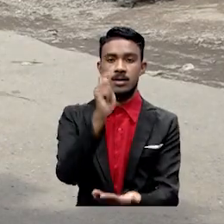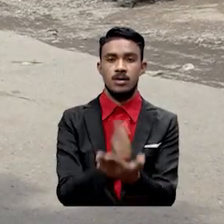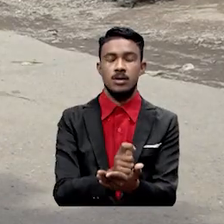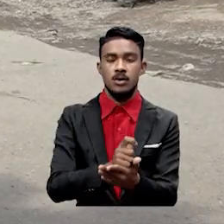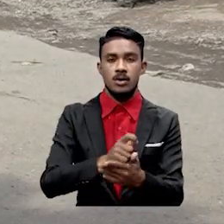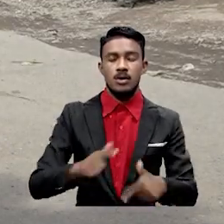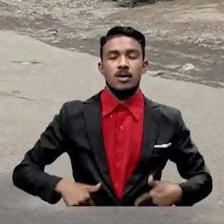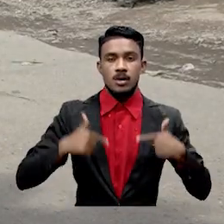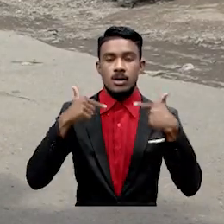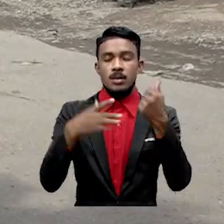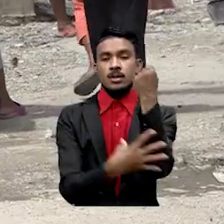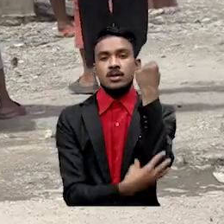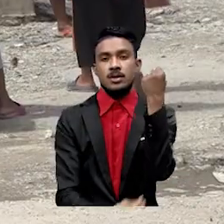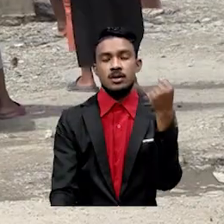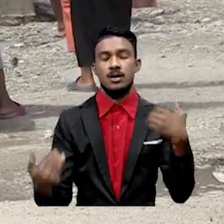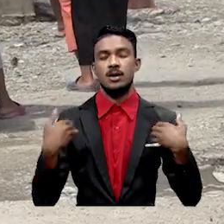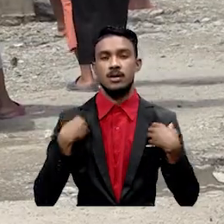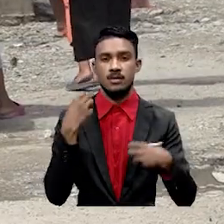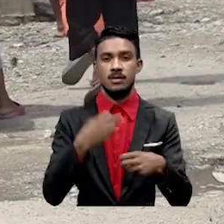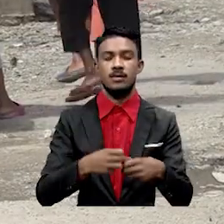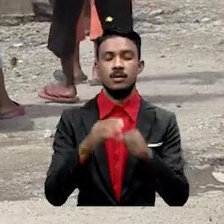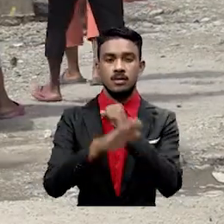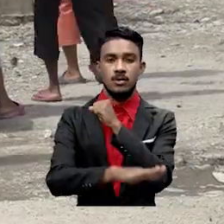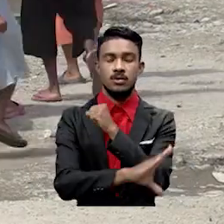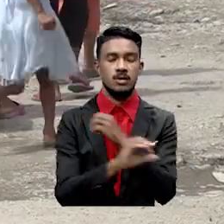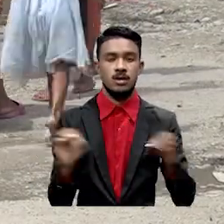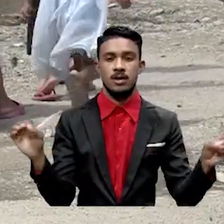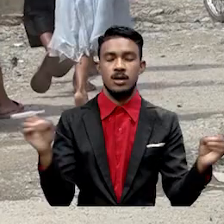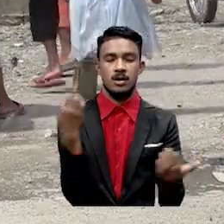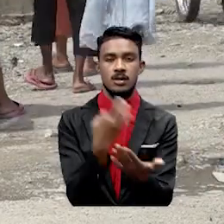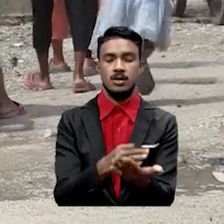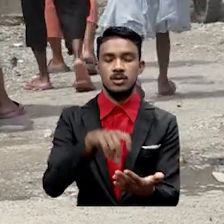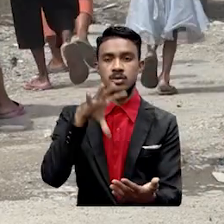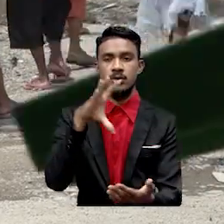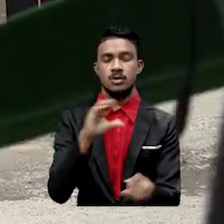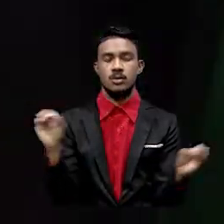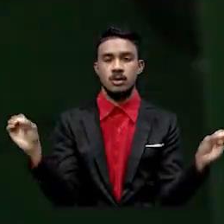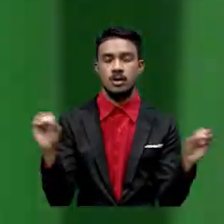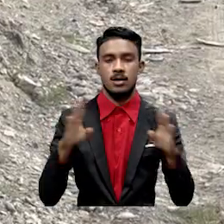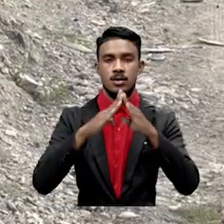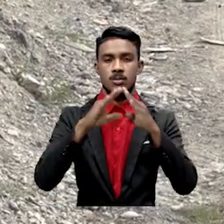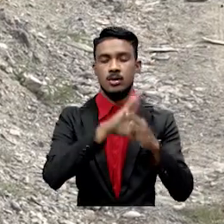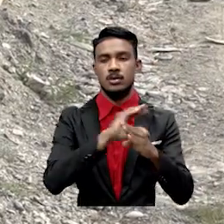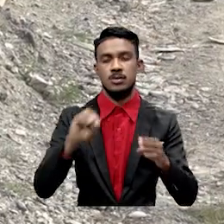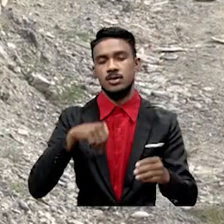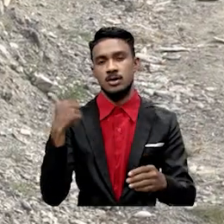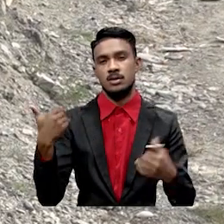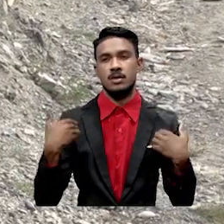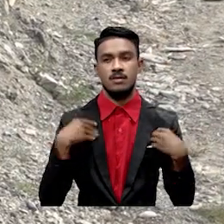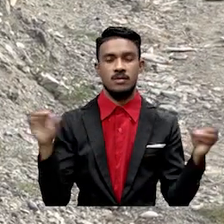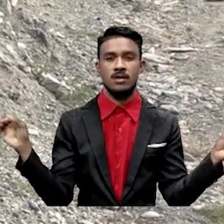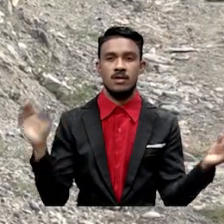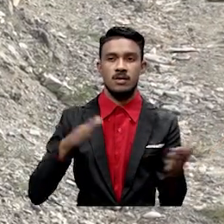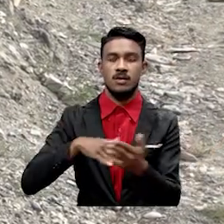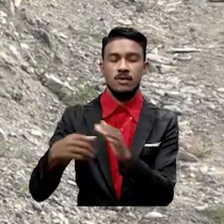moris kiak no ia lina pobreza ne okos, balung la ia rico soi, balung la ia uma, no balung mos la ia liuk bit